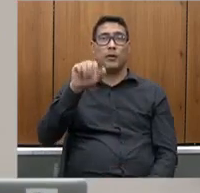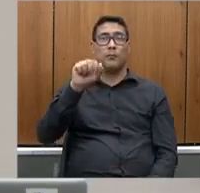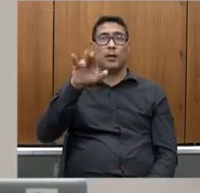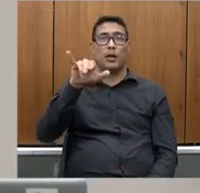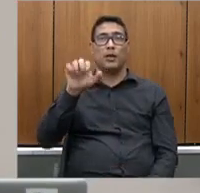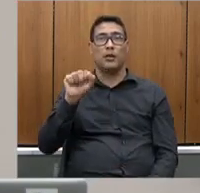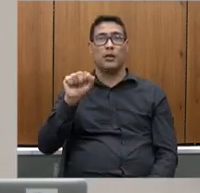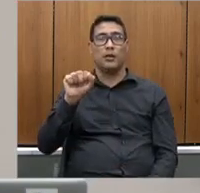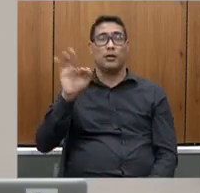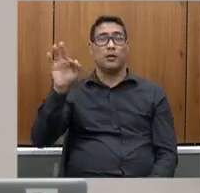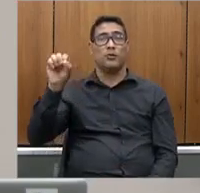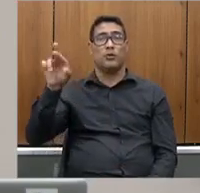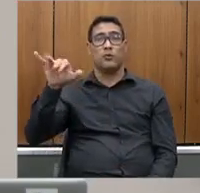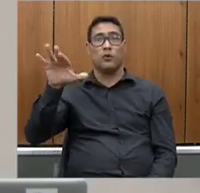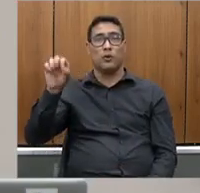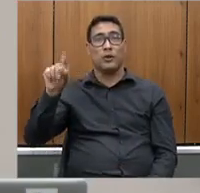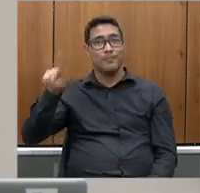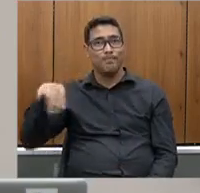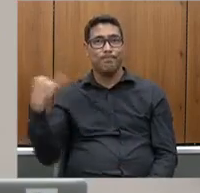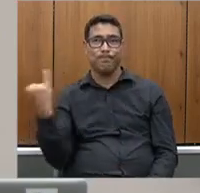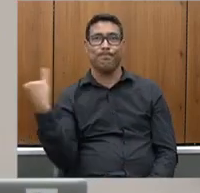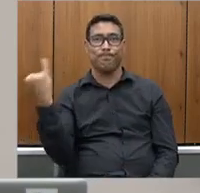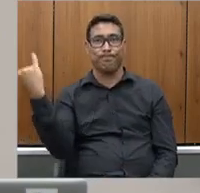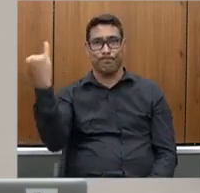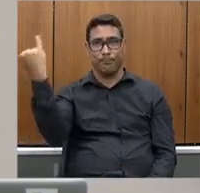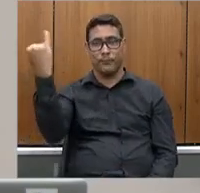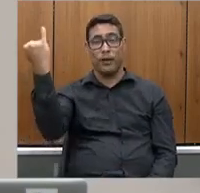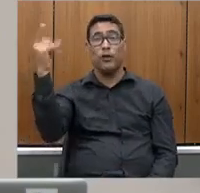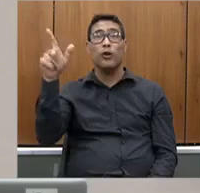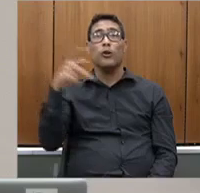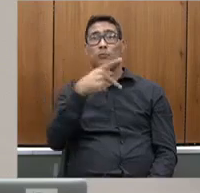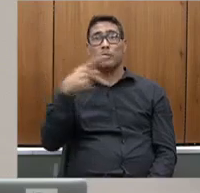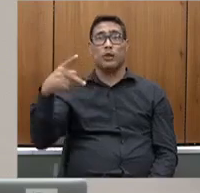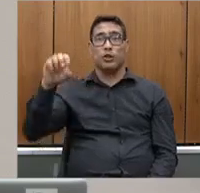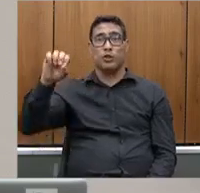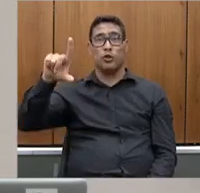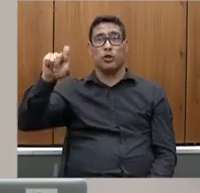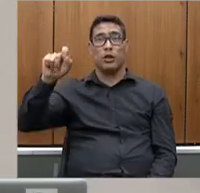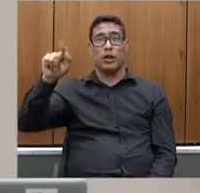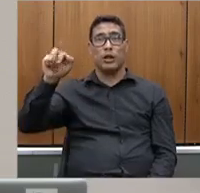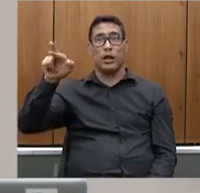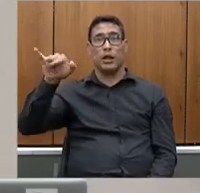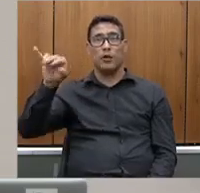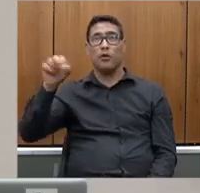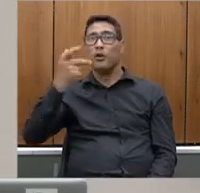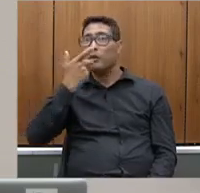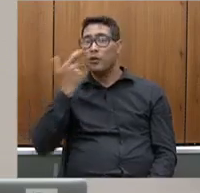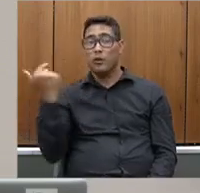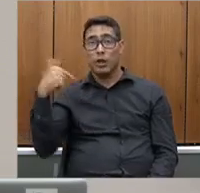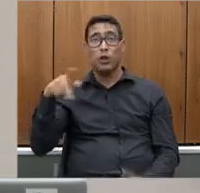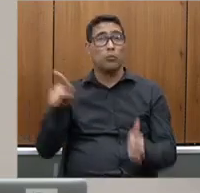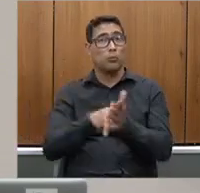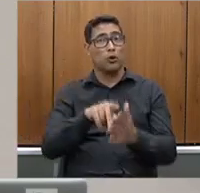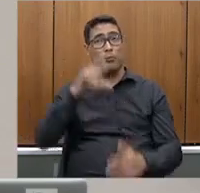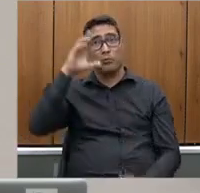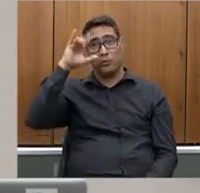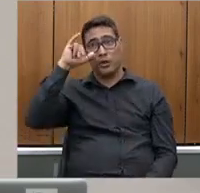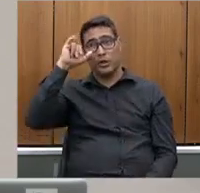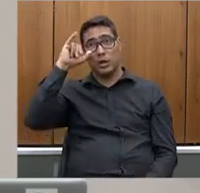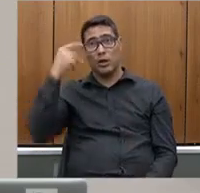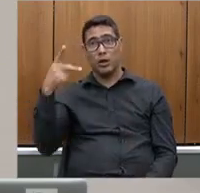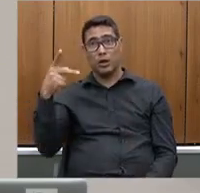fundamental Presidente Olegário fala que para o senhor eu recebi aqui no próprio Instagram a escala de